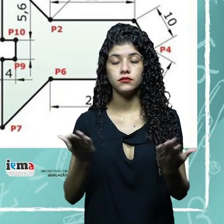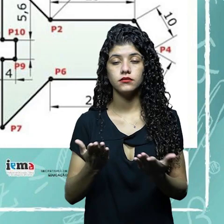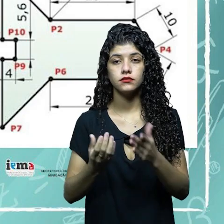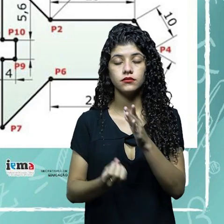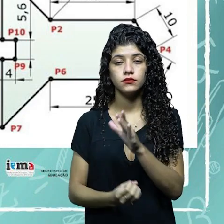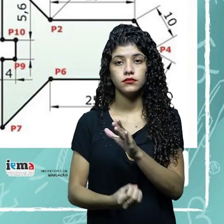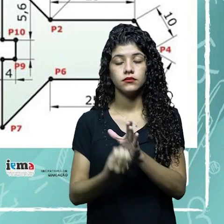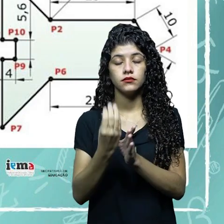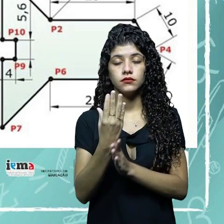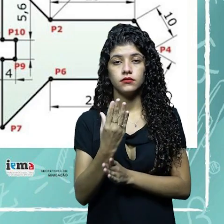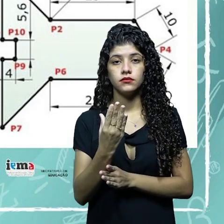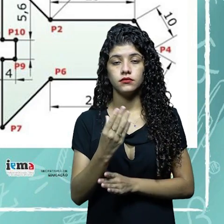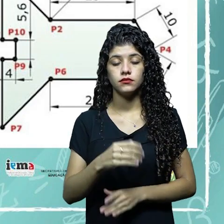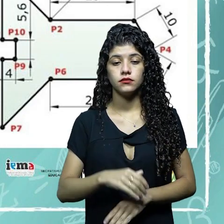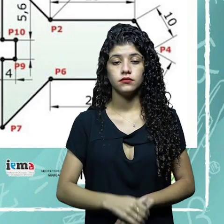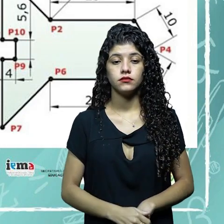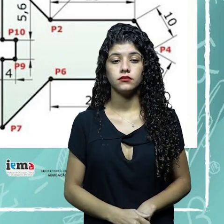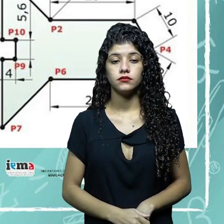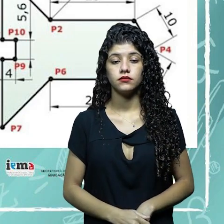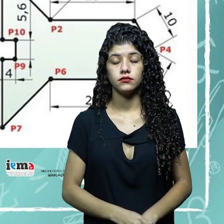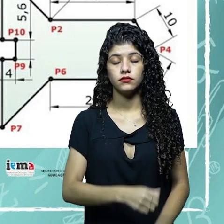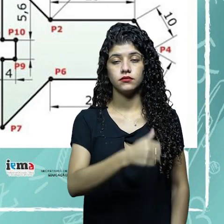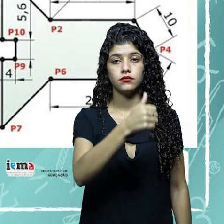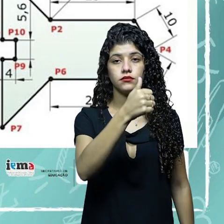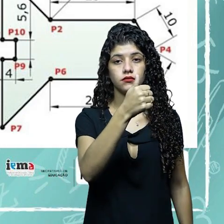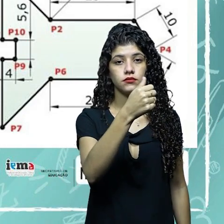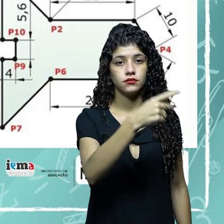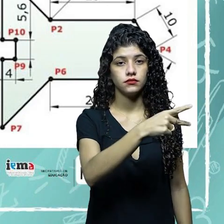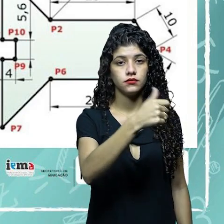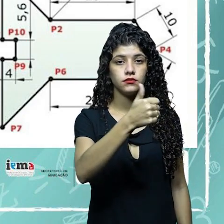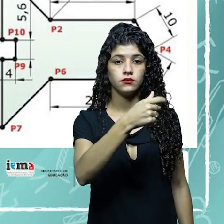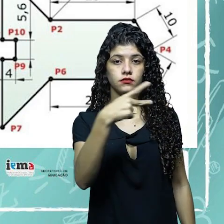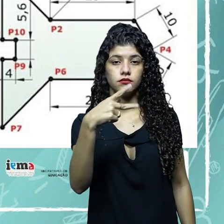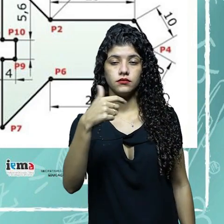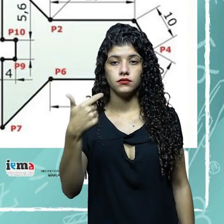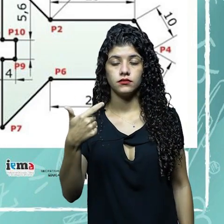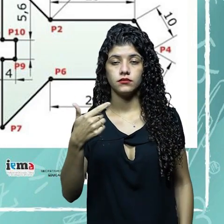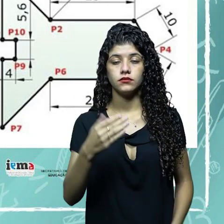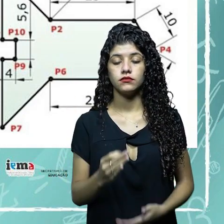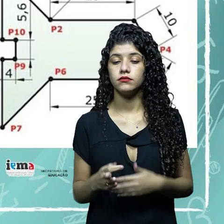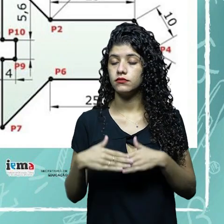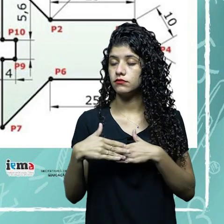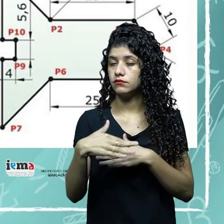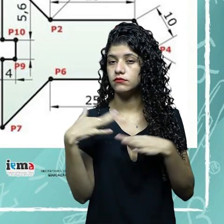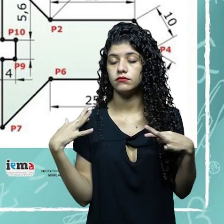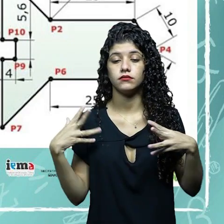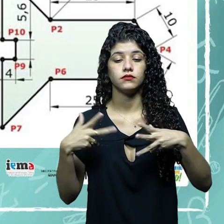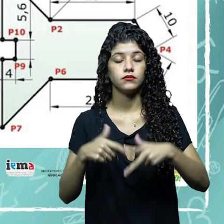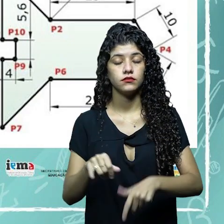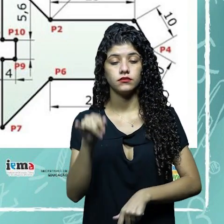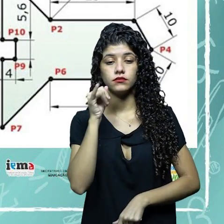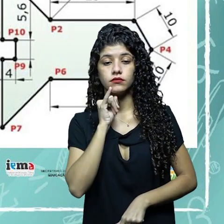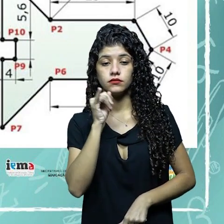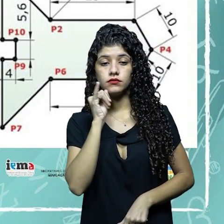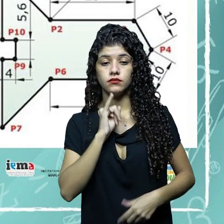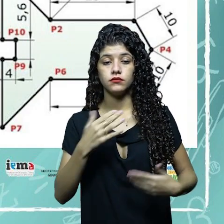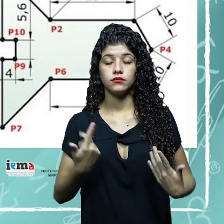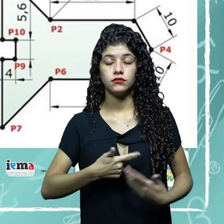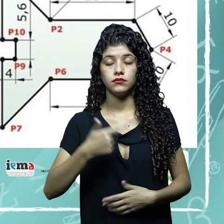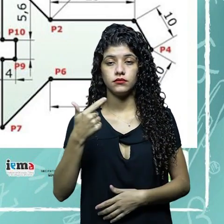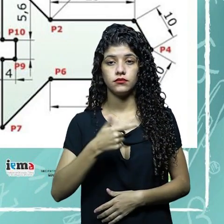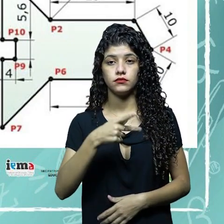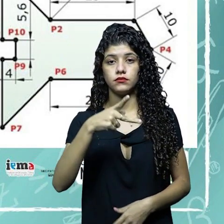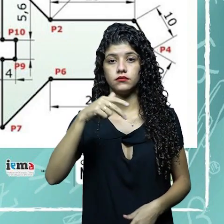para o P2, beleza? E assim, gente, são todos os outros. Por exemplo, o segundo aqui, do P2 para o P3, foi só